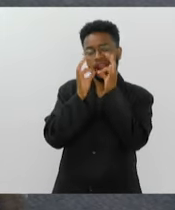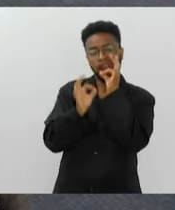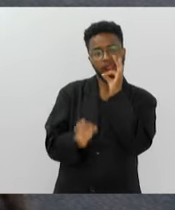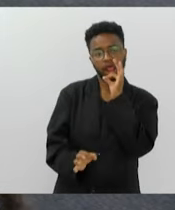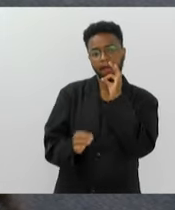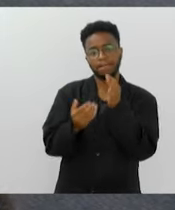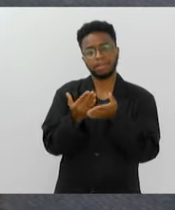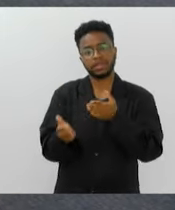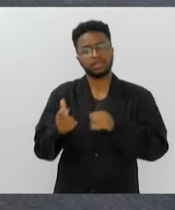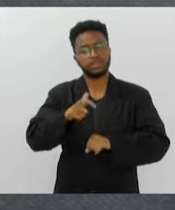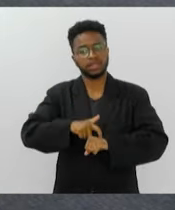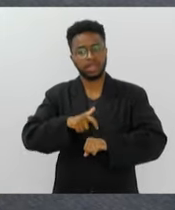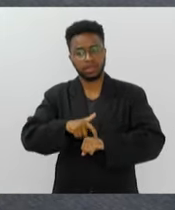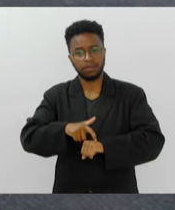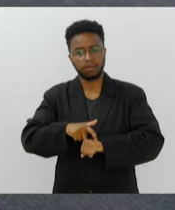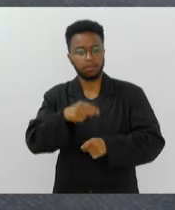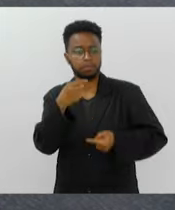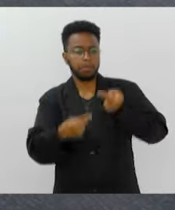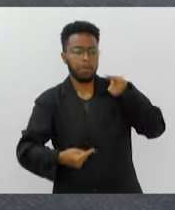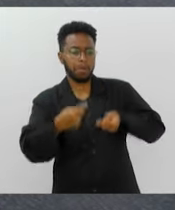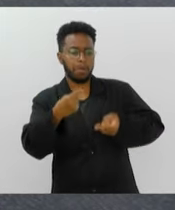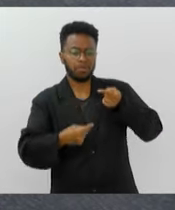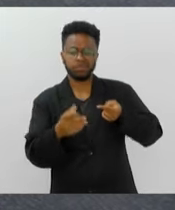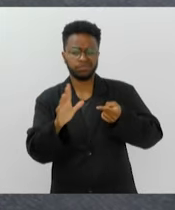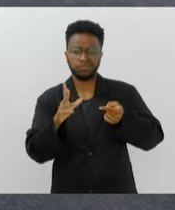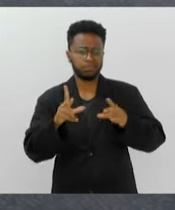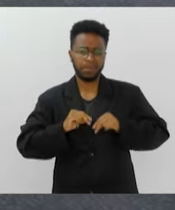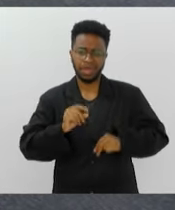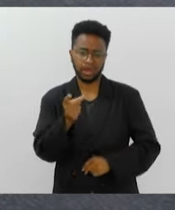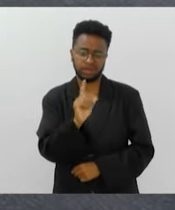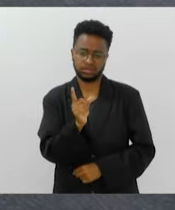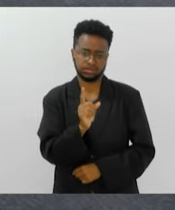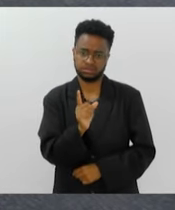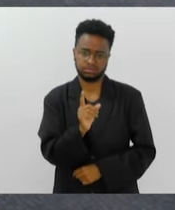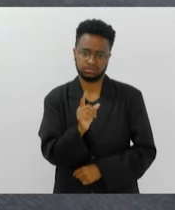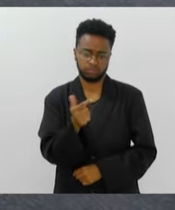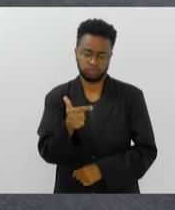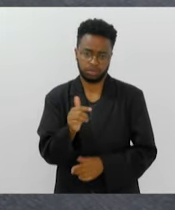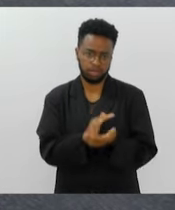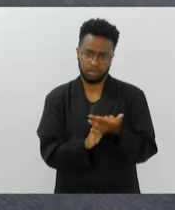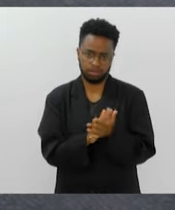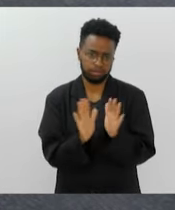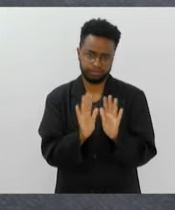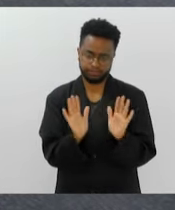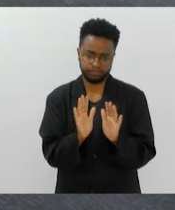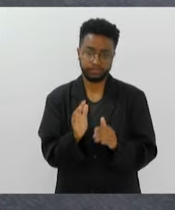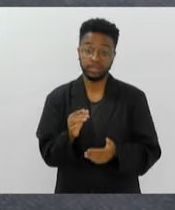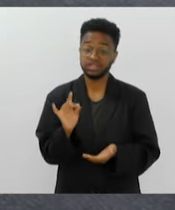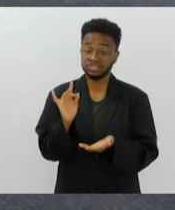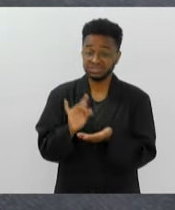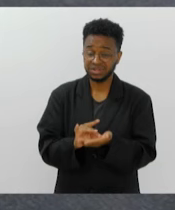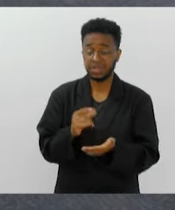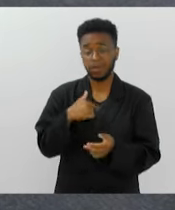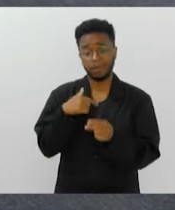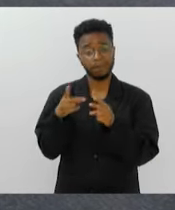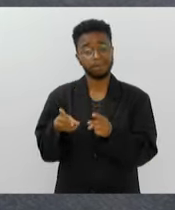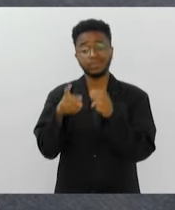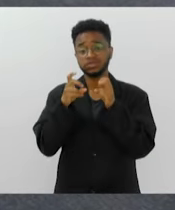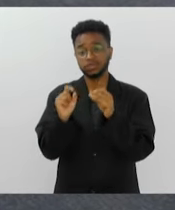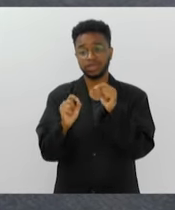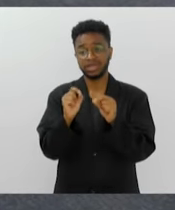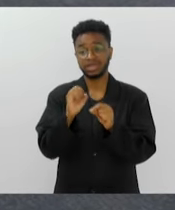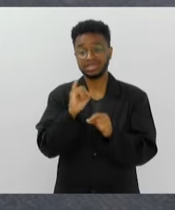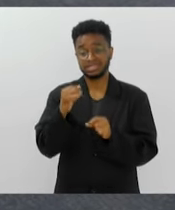eh num embate político não merece não não tem e na verdade eu até percebi que quando vou